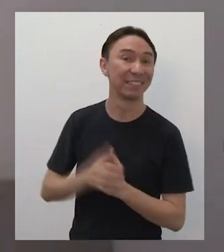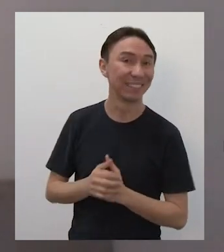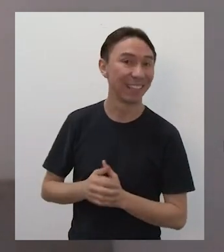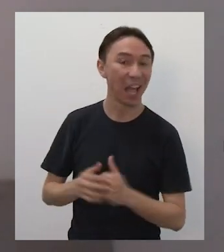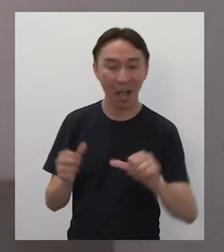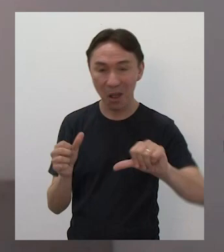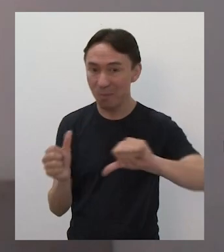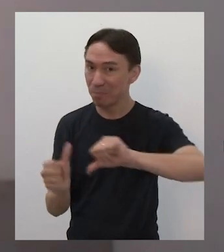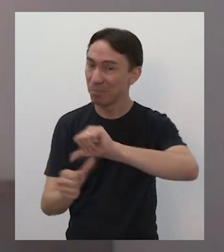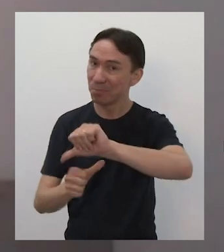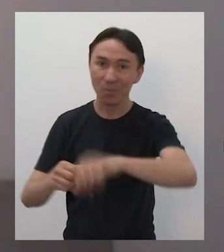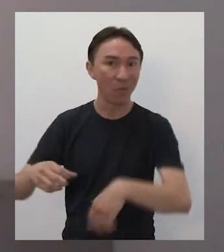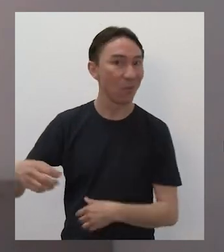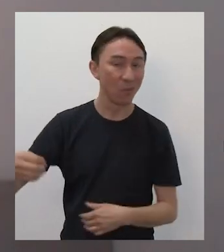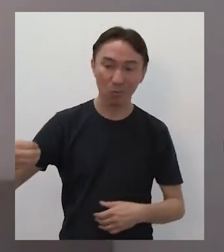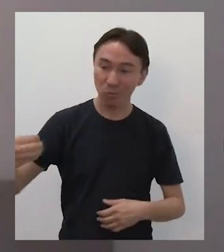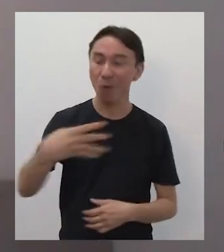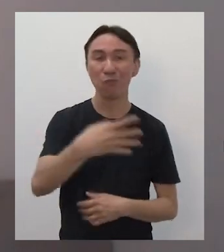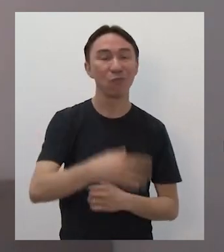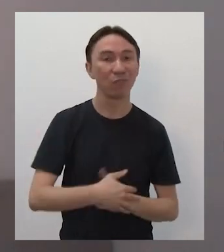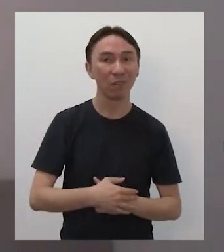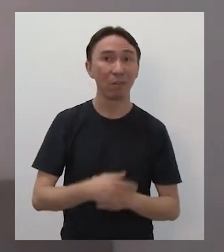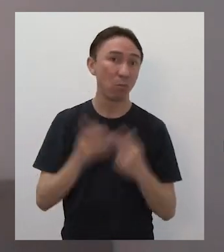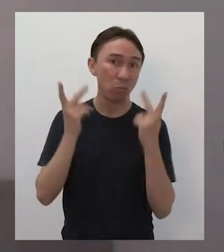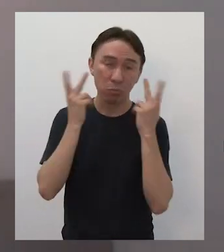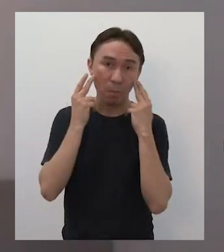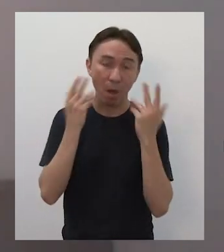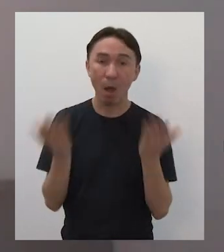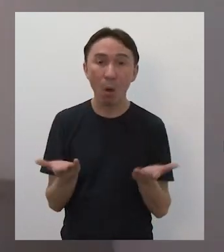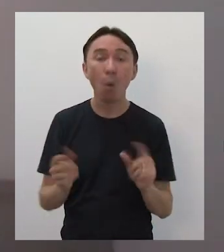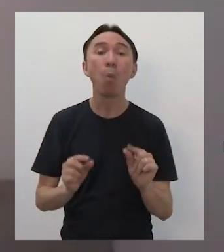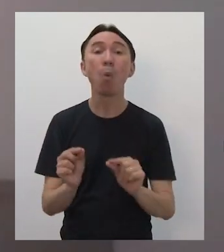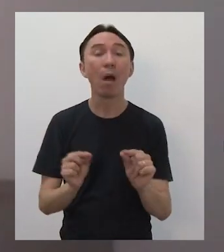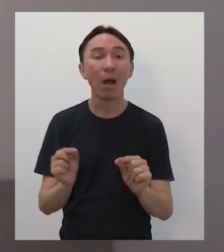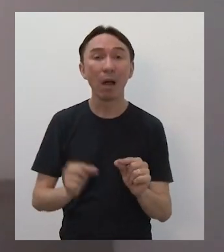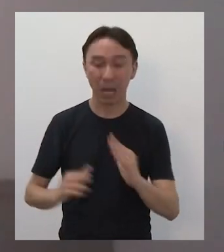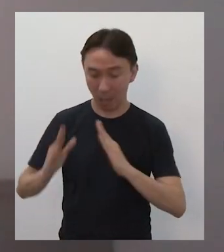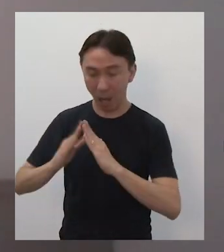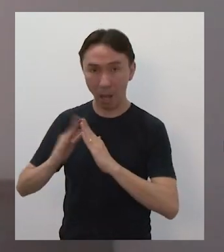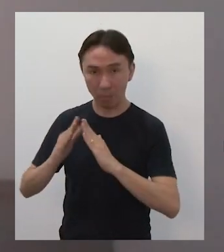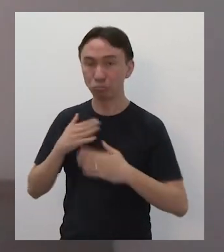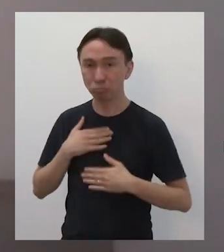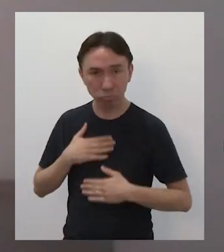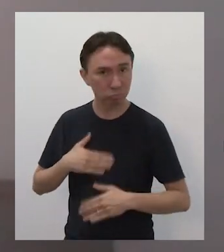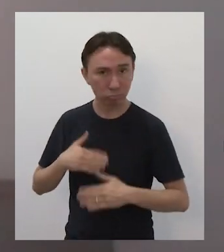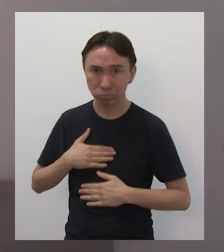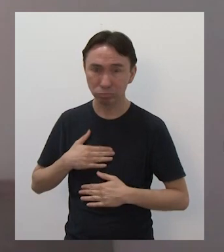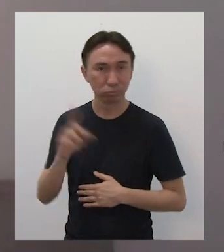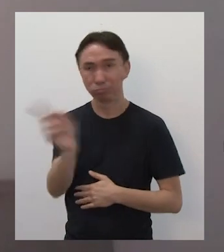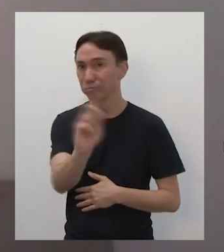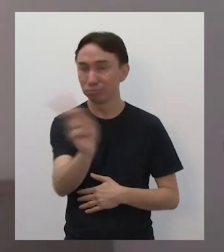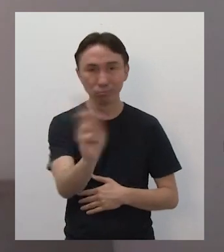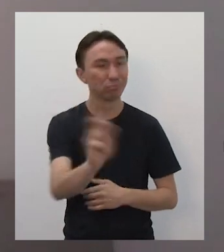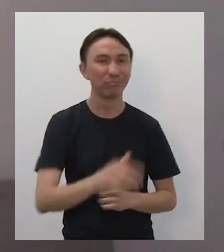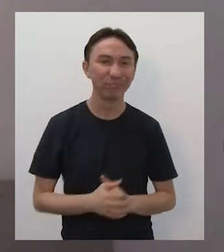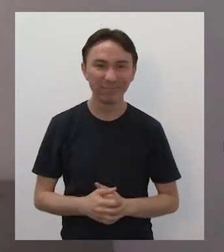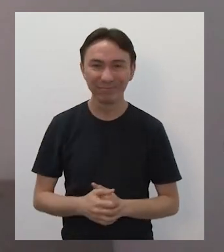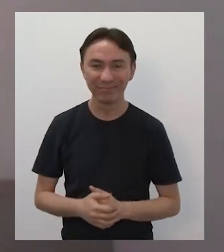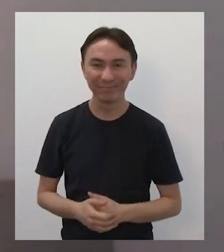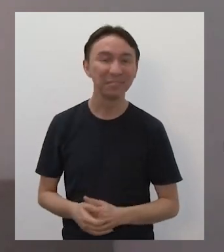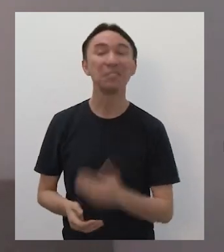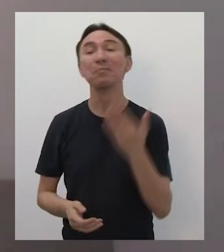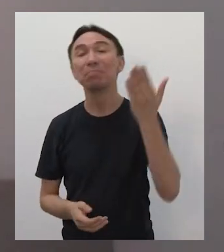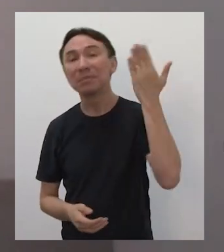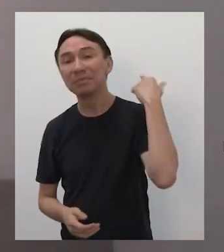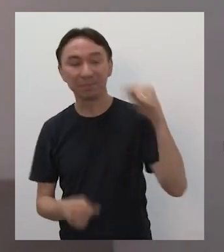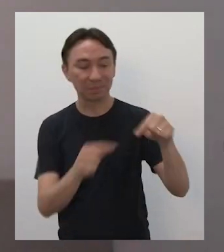normal, que a nossa casa não é mais a nossa zona de conforto. A sala de aula, muitas vezes, como eu falei, né?